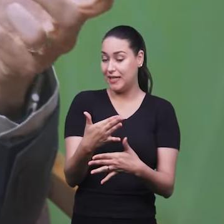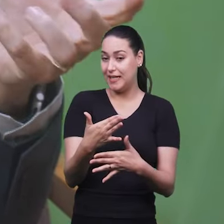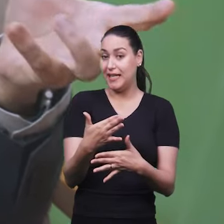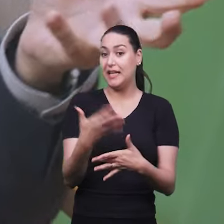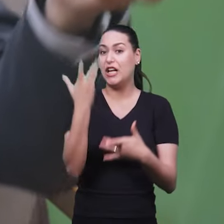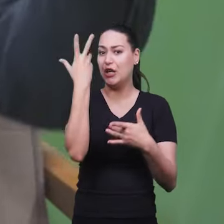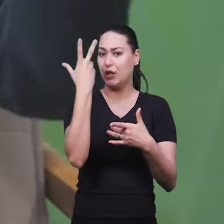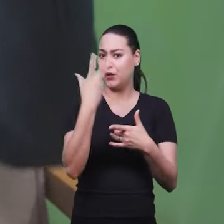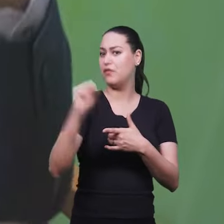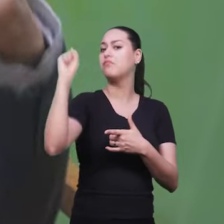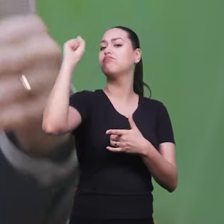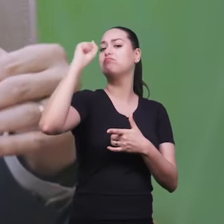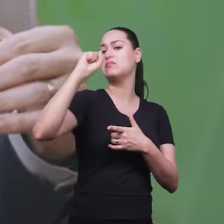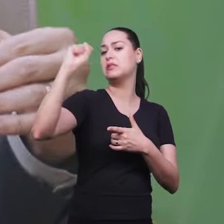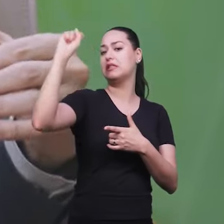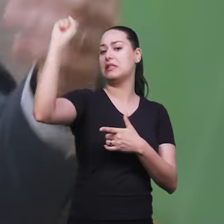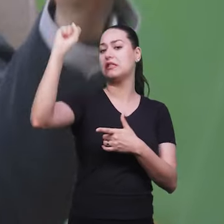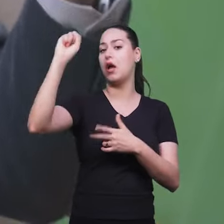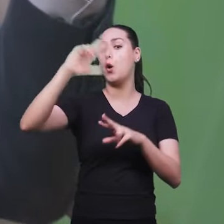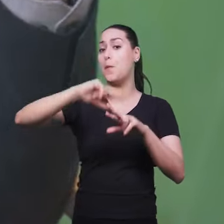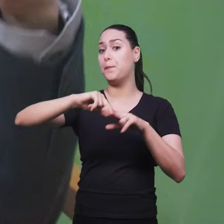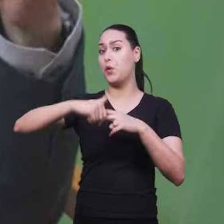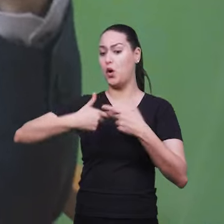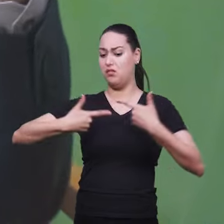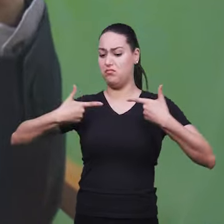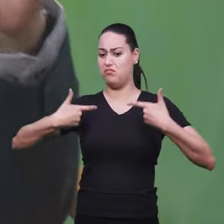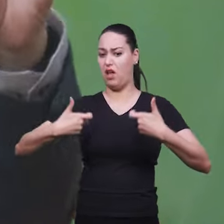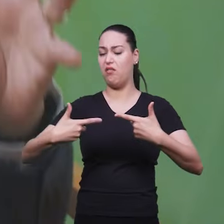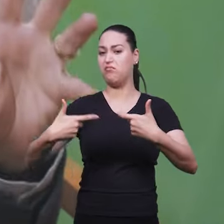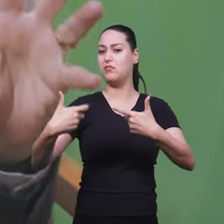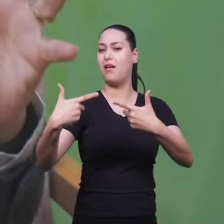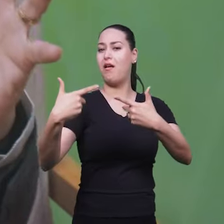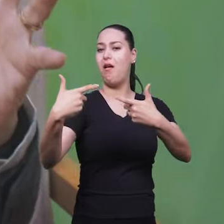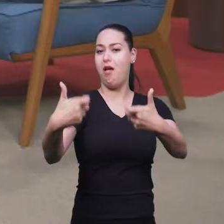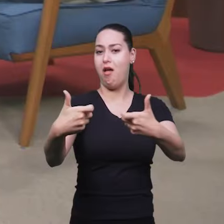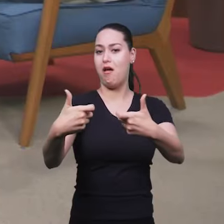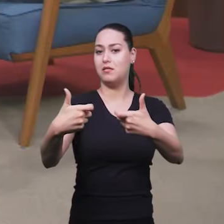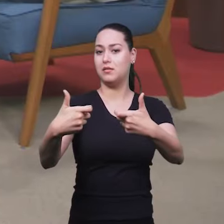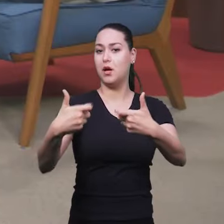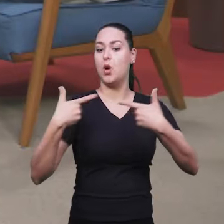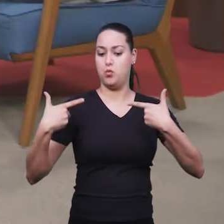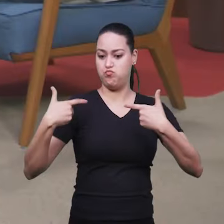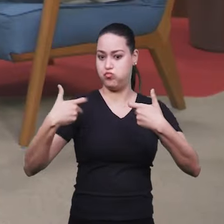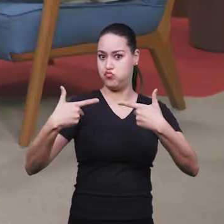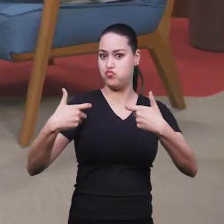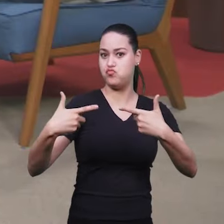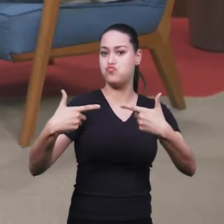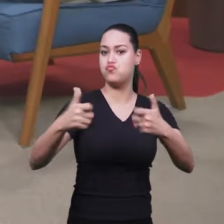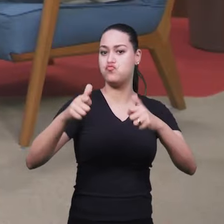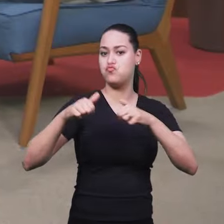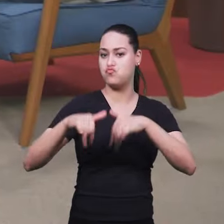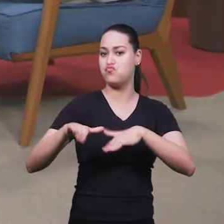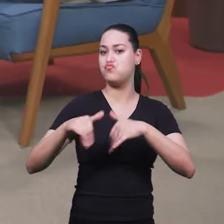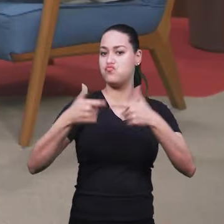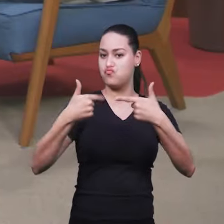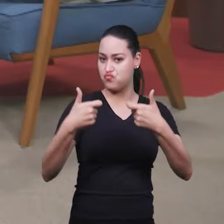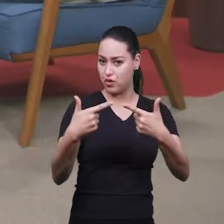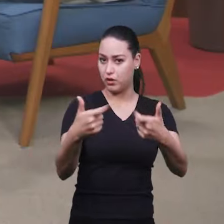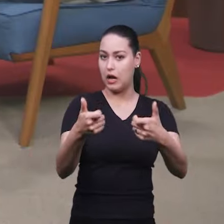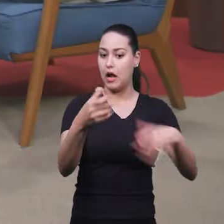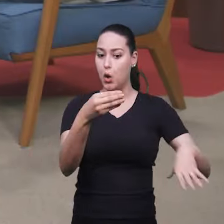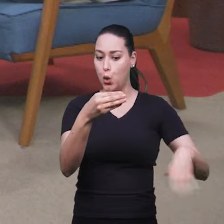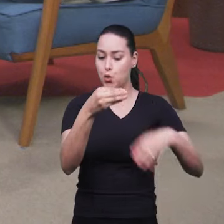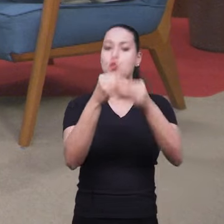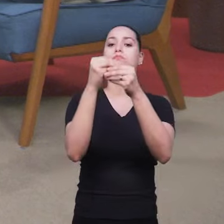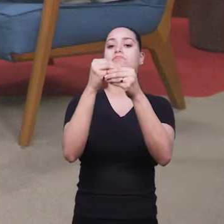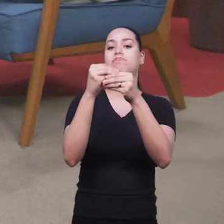cidade conquistada através de uma batalha. Houve um enfrentamento, houve uma